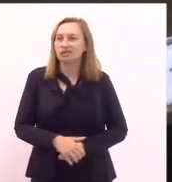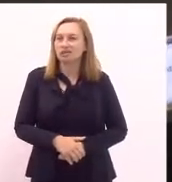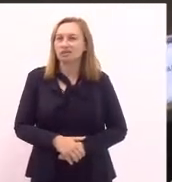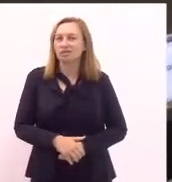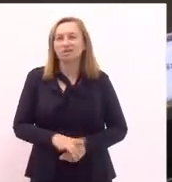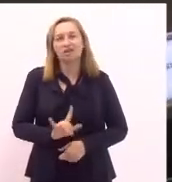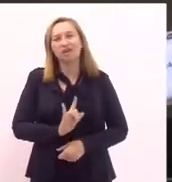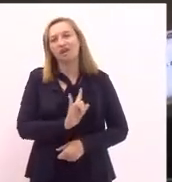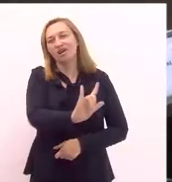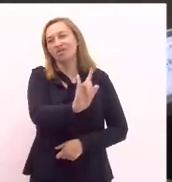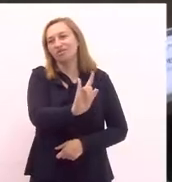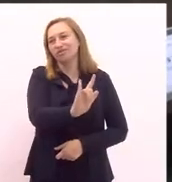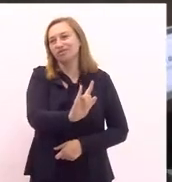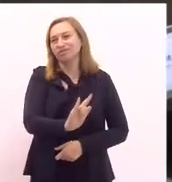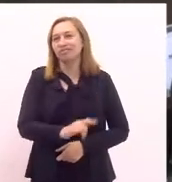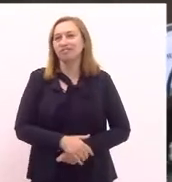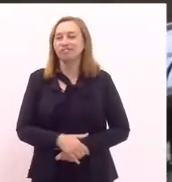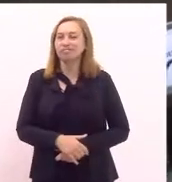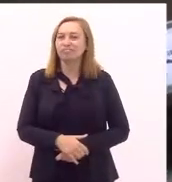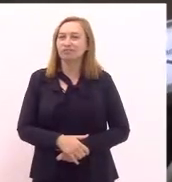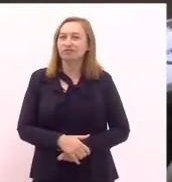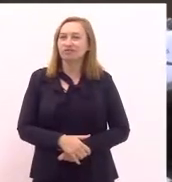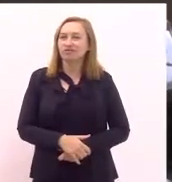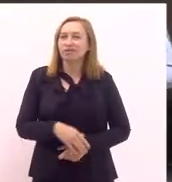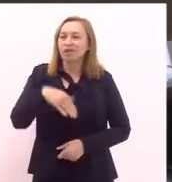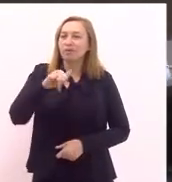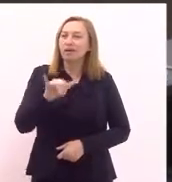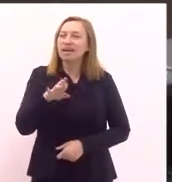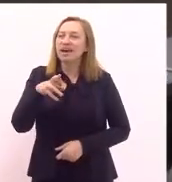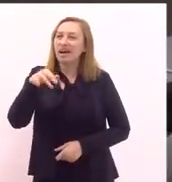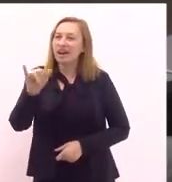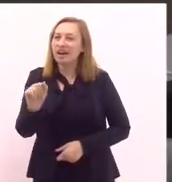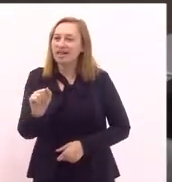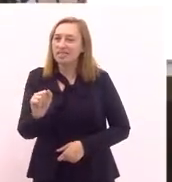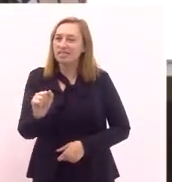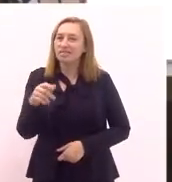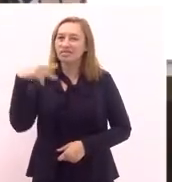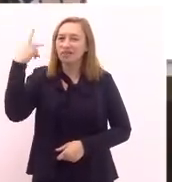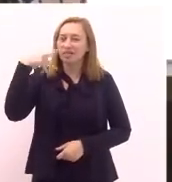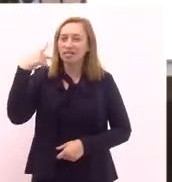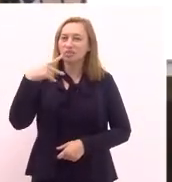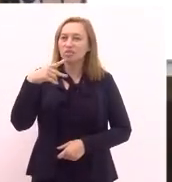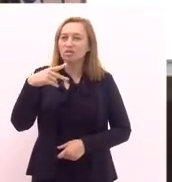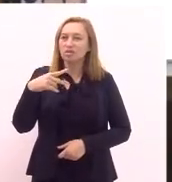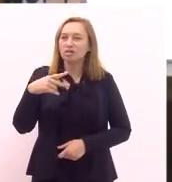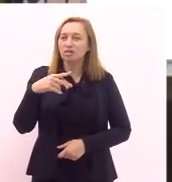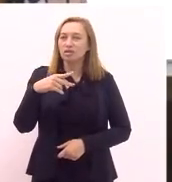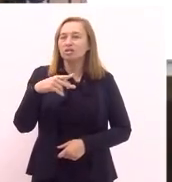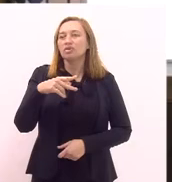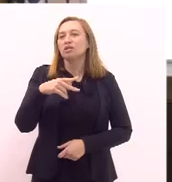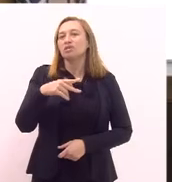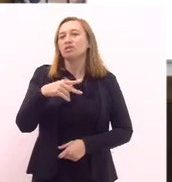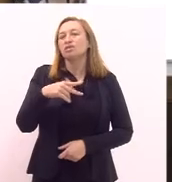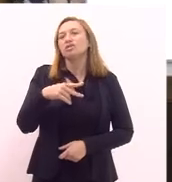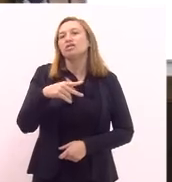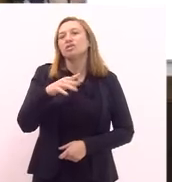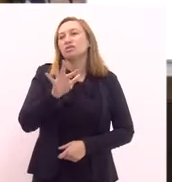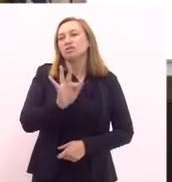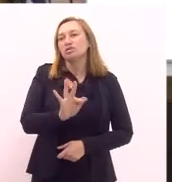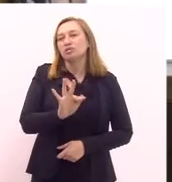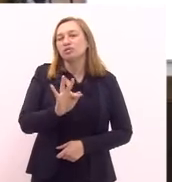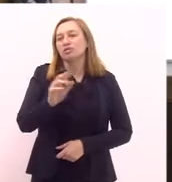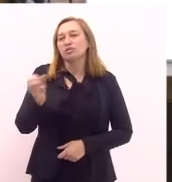I I love you Oi Mayara feliz vereadora de Nova Friburgo também aqui